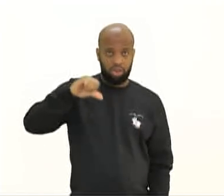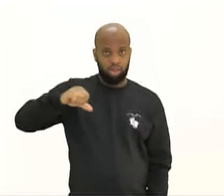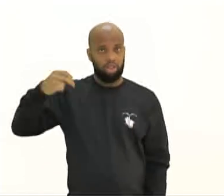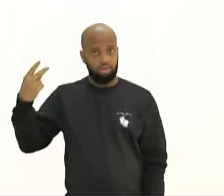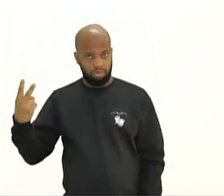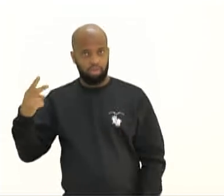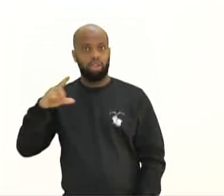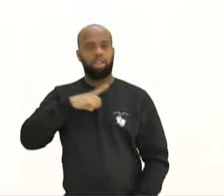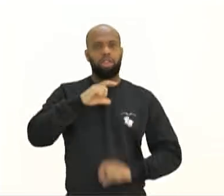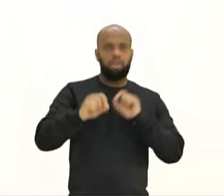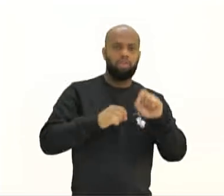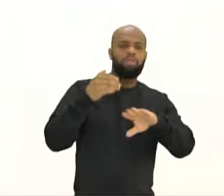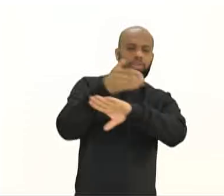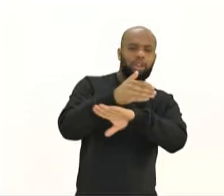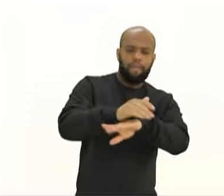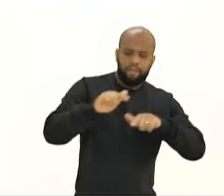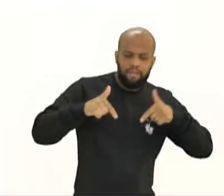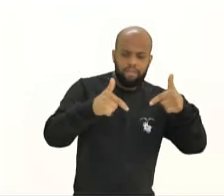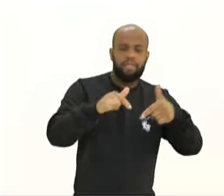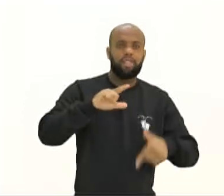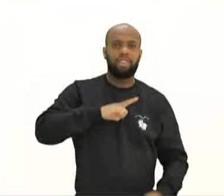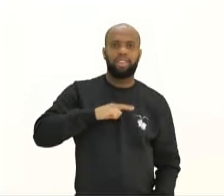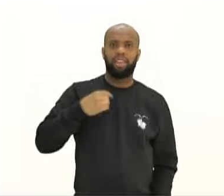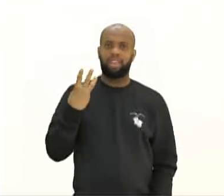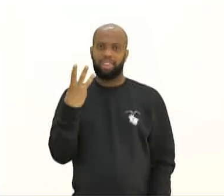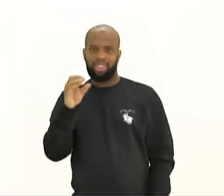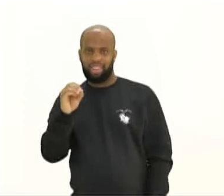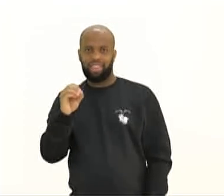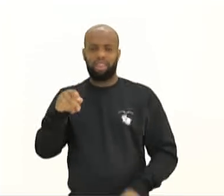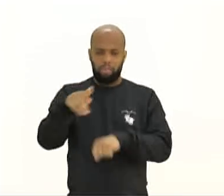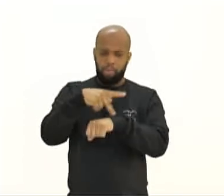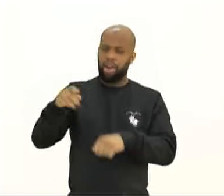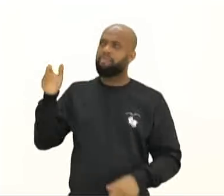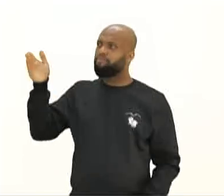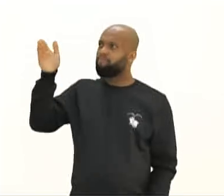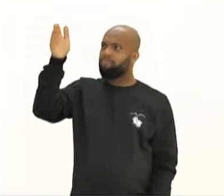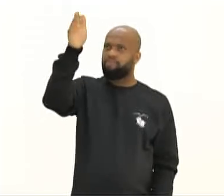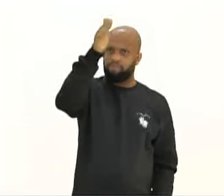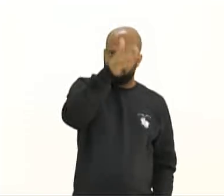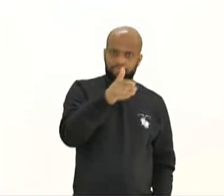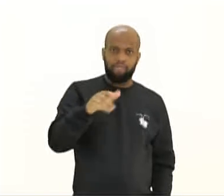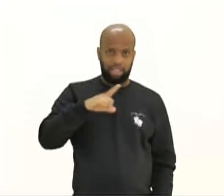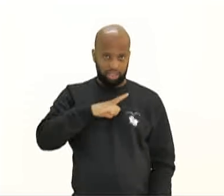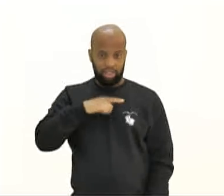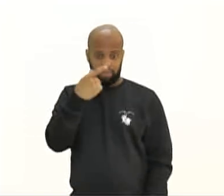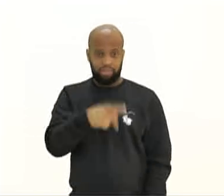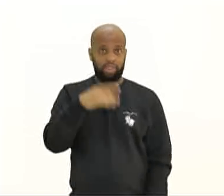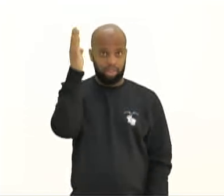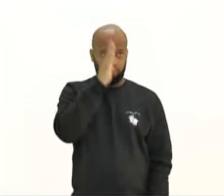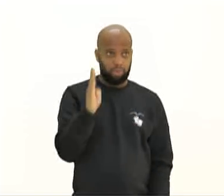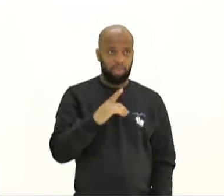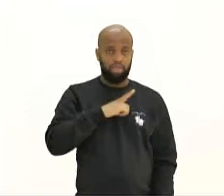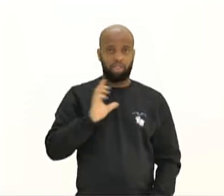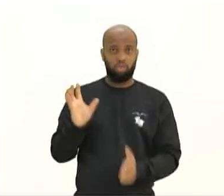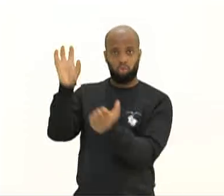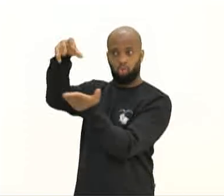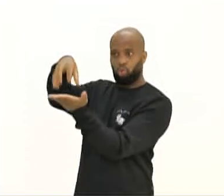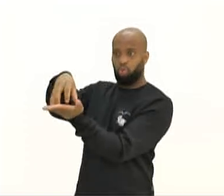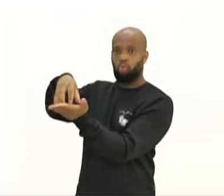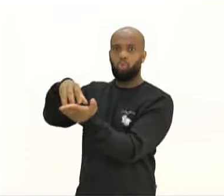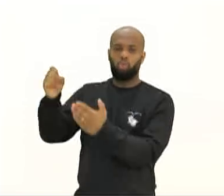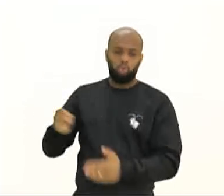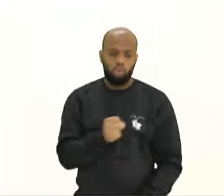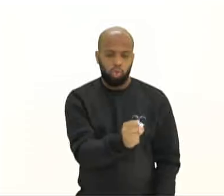1992, atua em 30 países, agora até acho que um pouco mais de 30 países. No Brasil, a organização se instalou